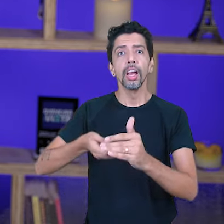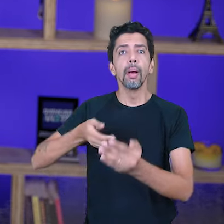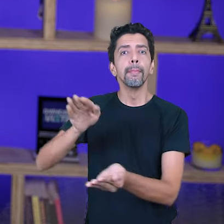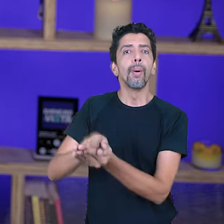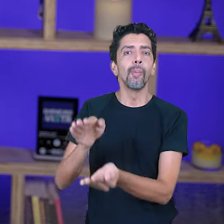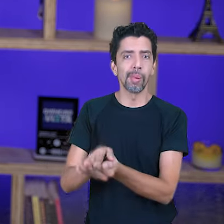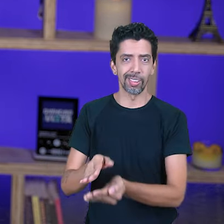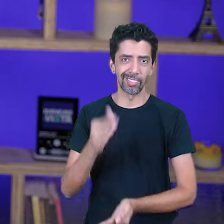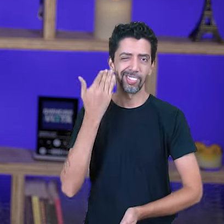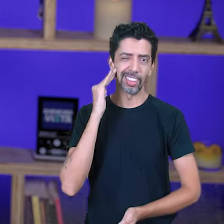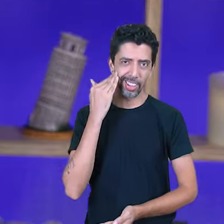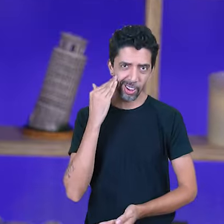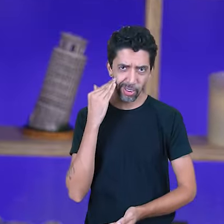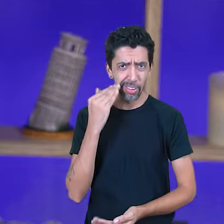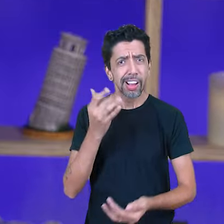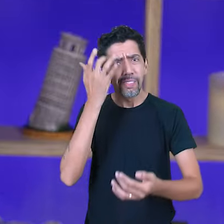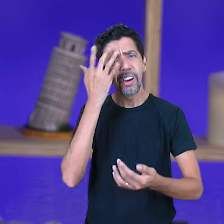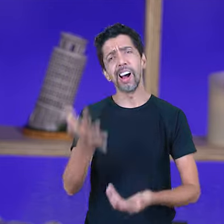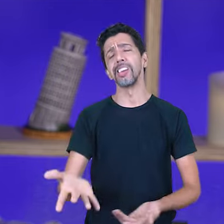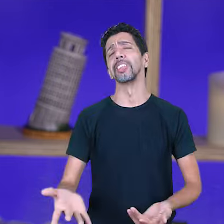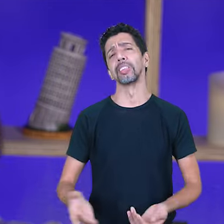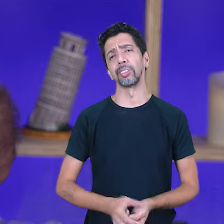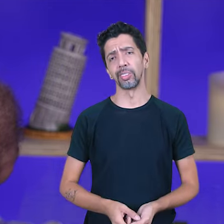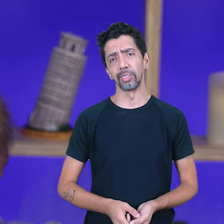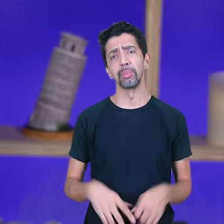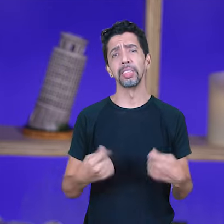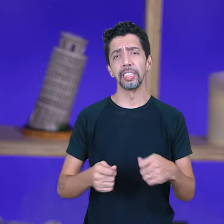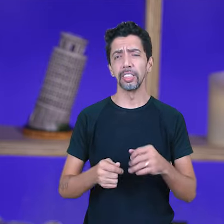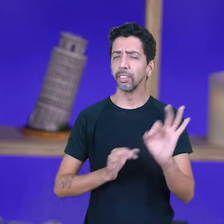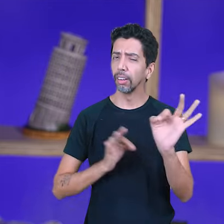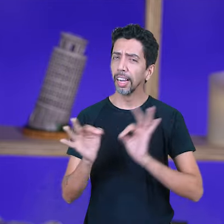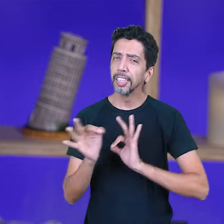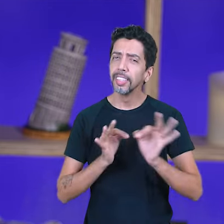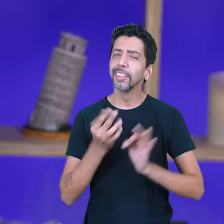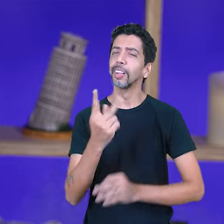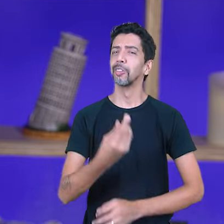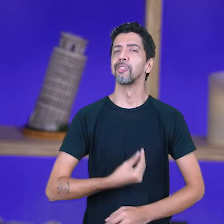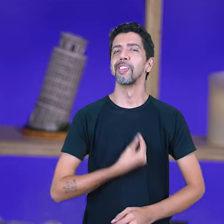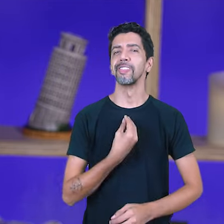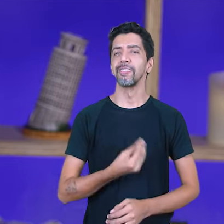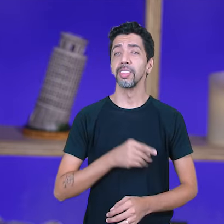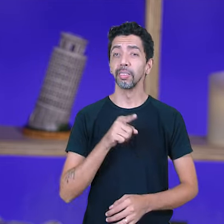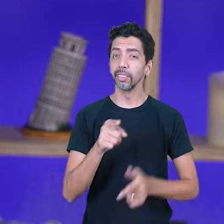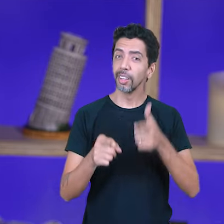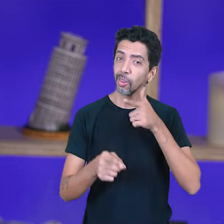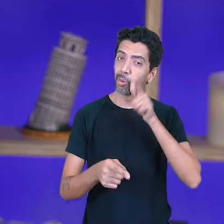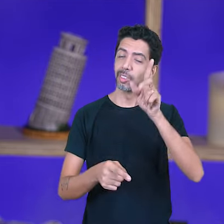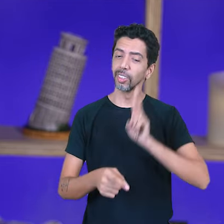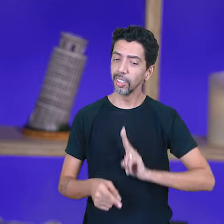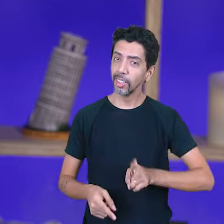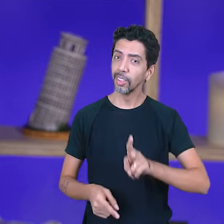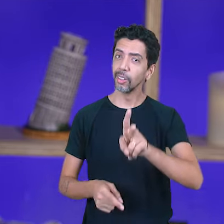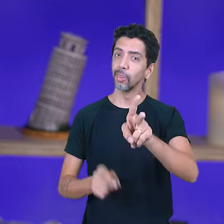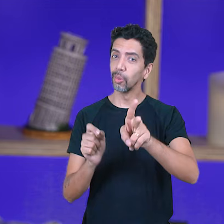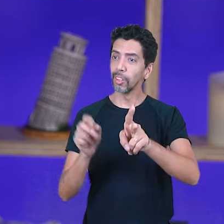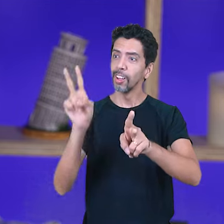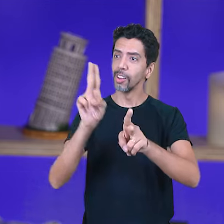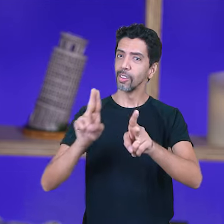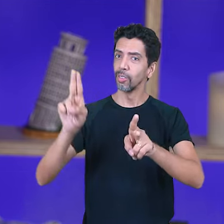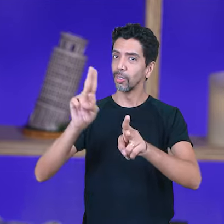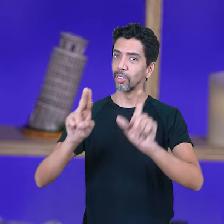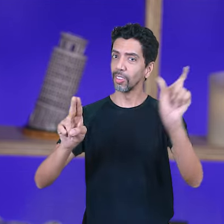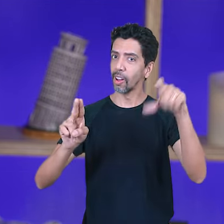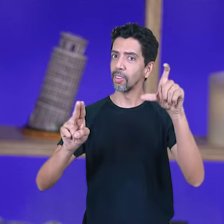por essa instituição financeira Então vamos lá vamos nos organizar para que a gente possa continuar Us o